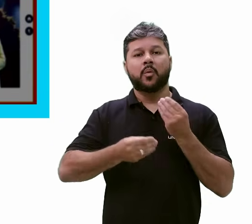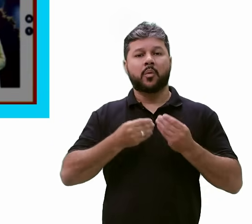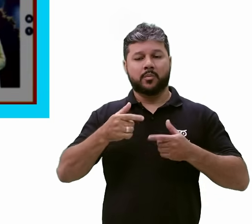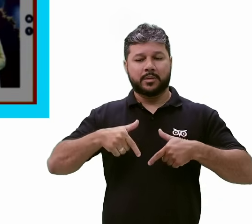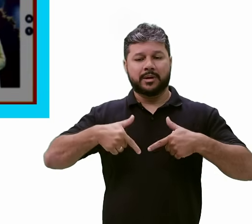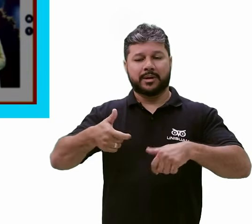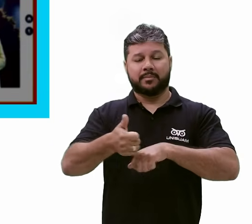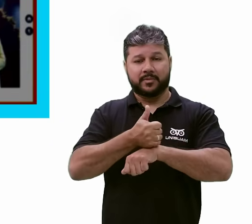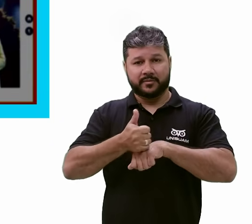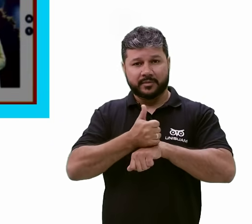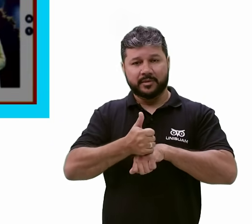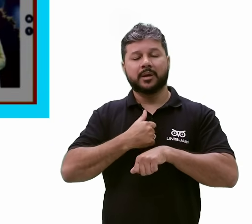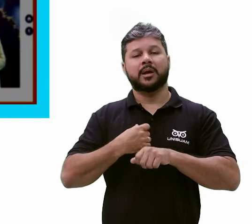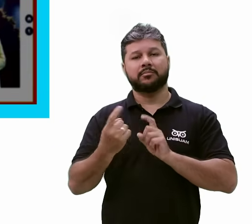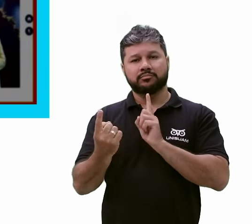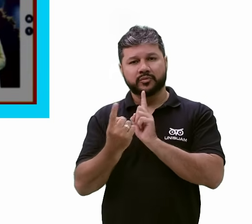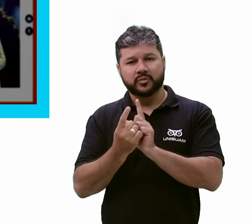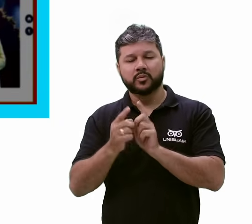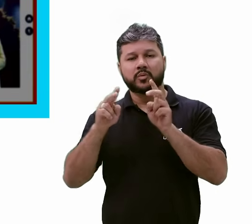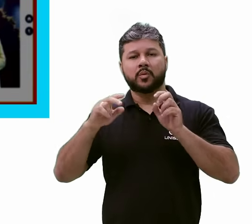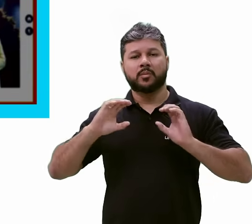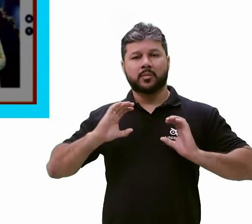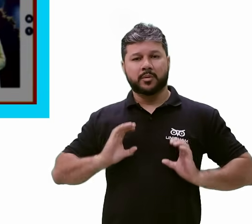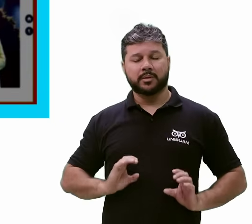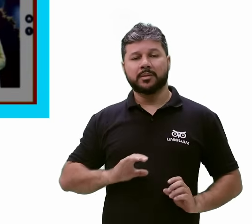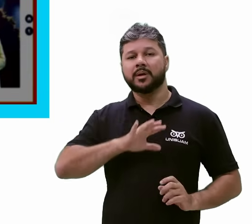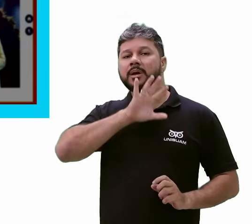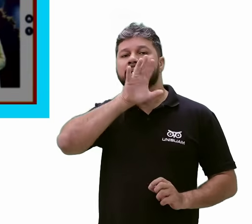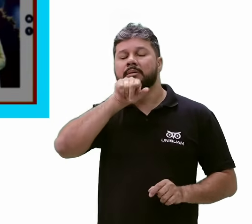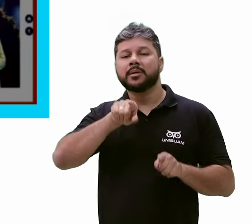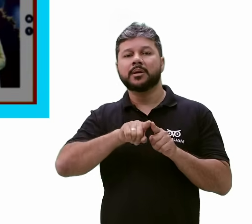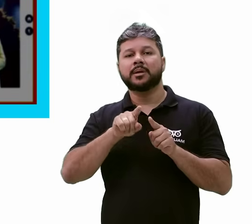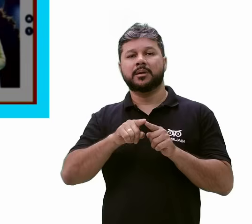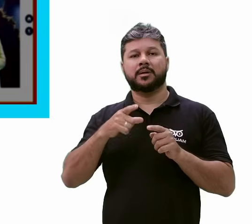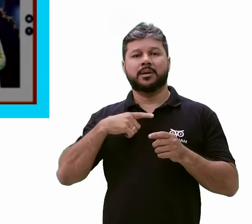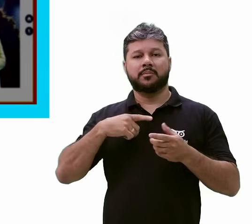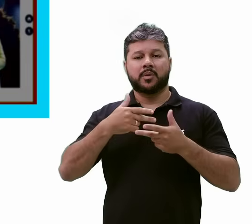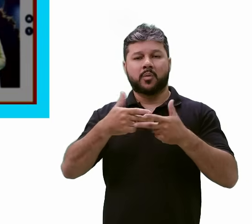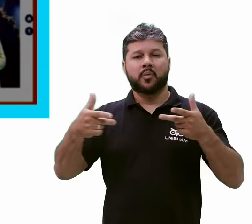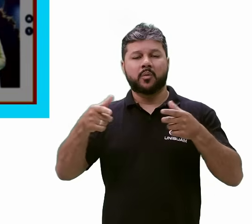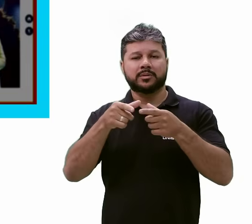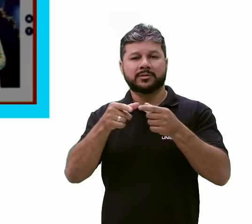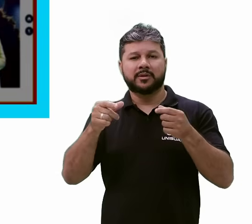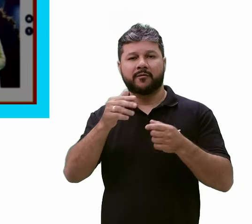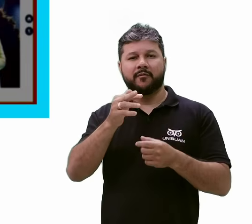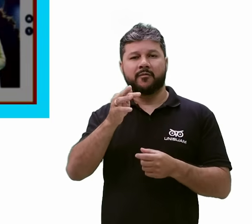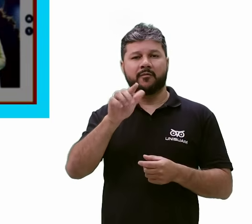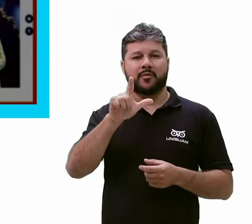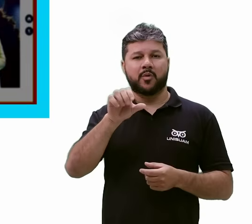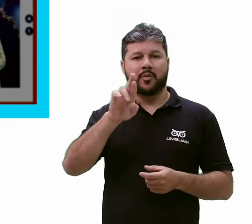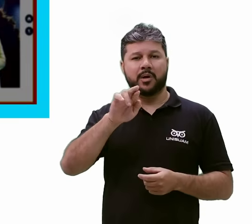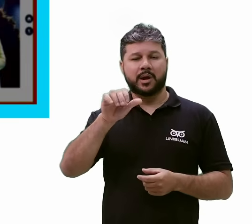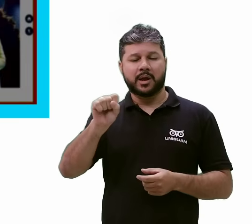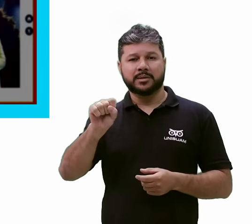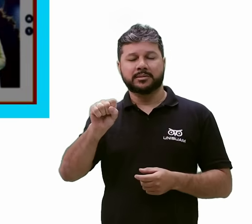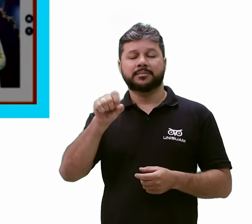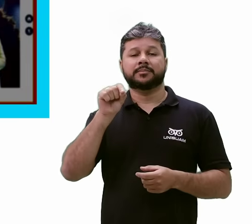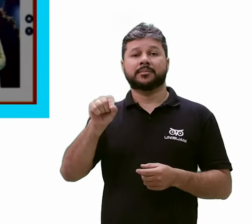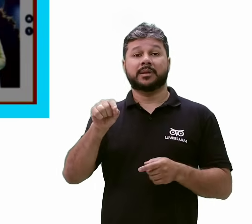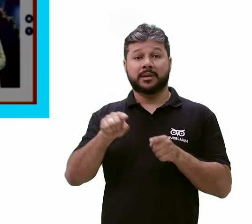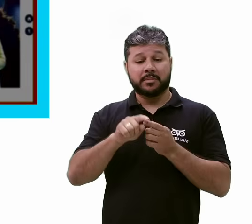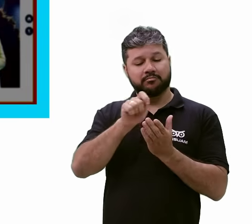faço atendimentos em comportamento animal, atendimentos com florais de Bach e prescrevo também